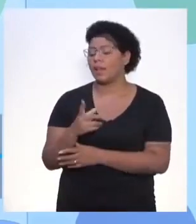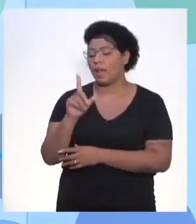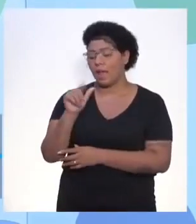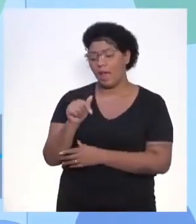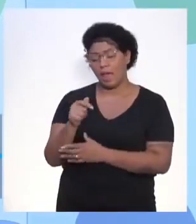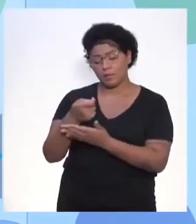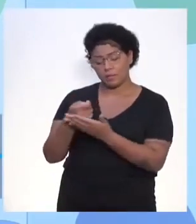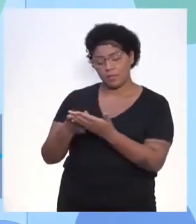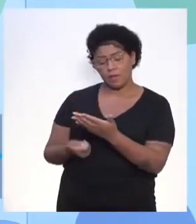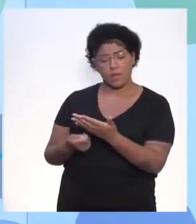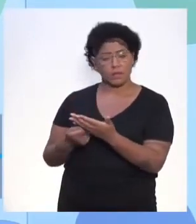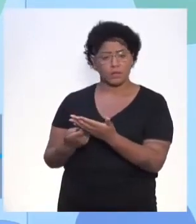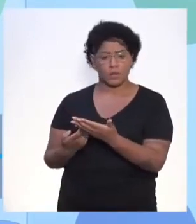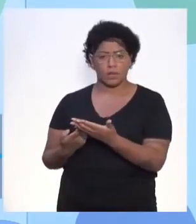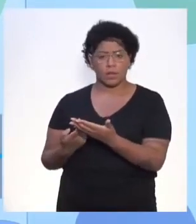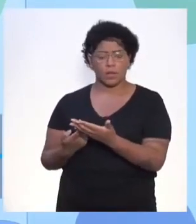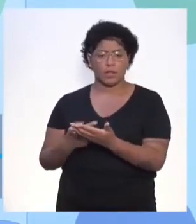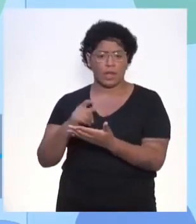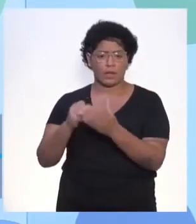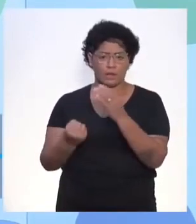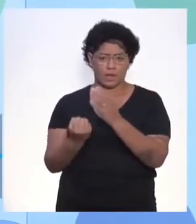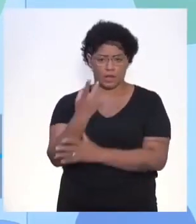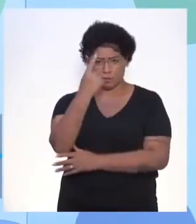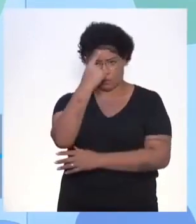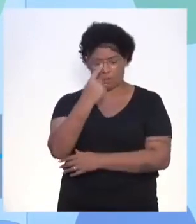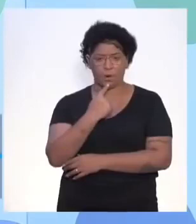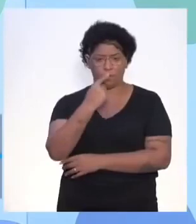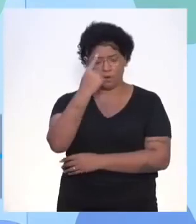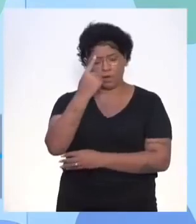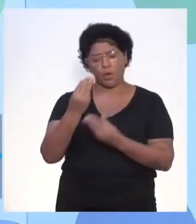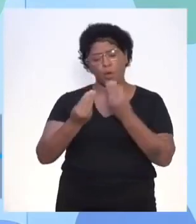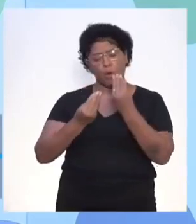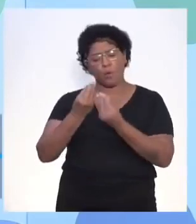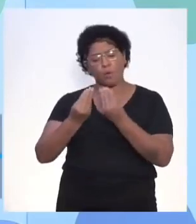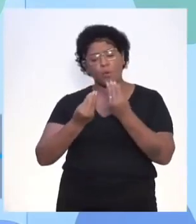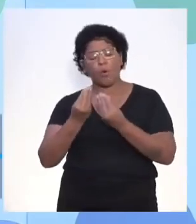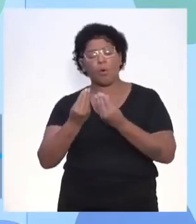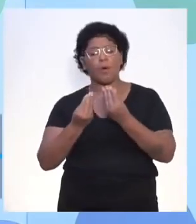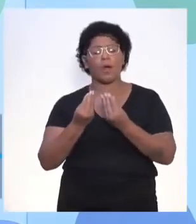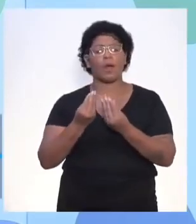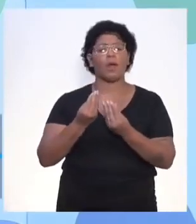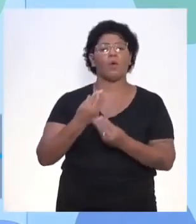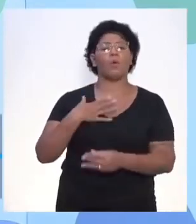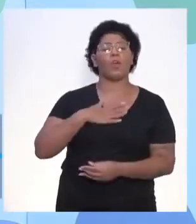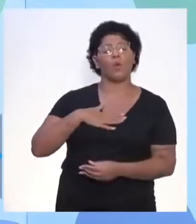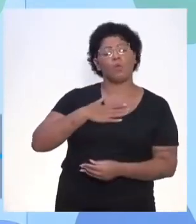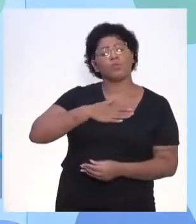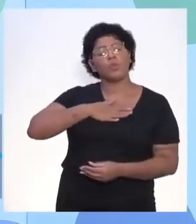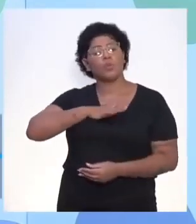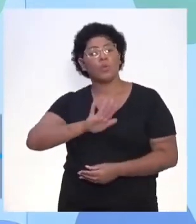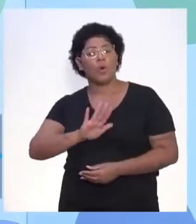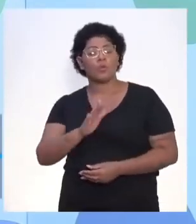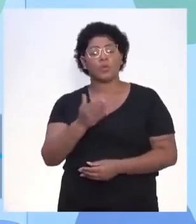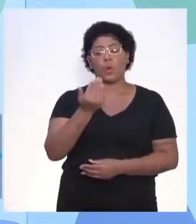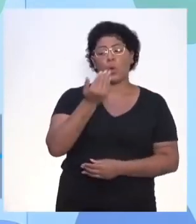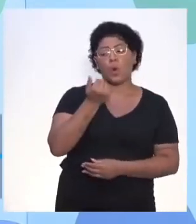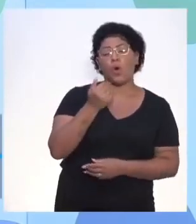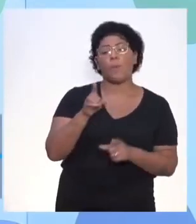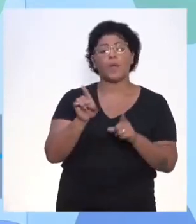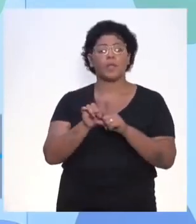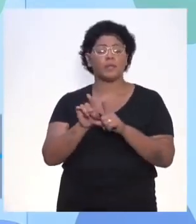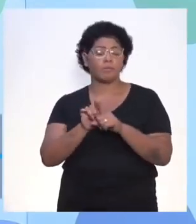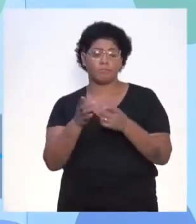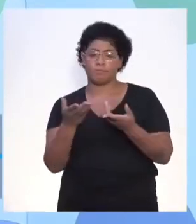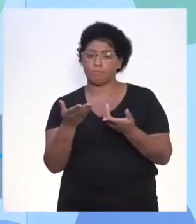né? Descrevendo a si mesma, fazendo o seu perfil, né? Dizendo quais são as suas preferências alimentícias, quais são as suas preferências de